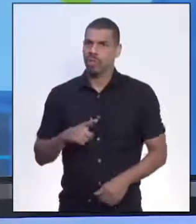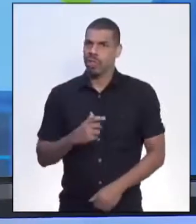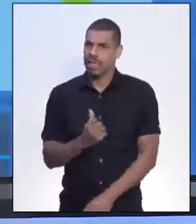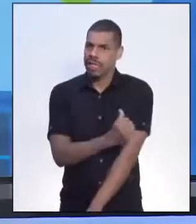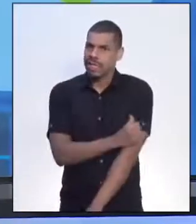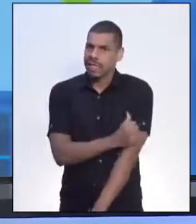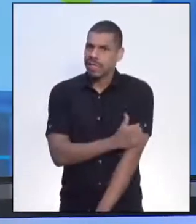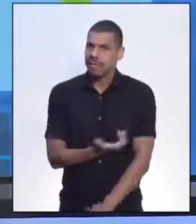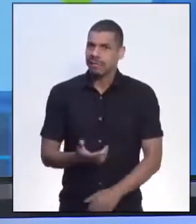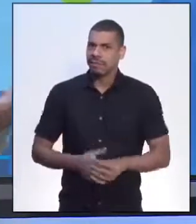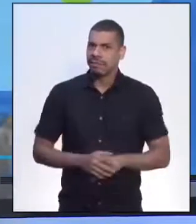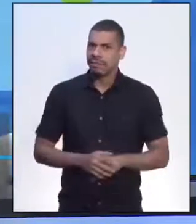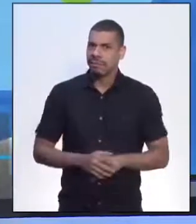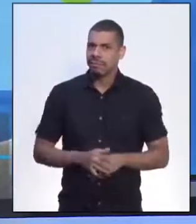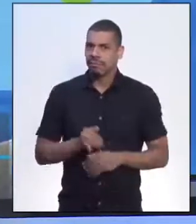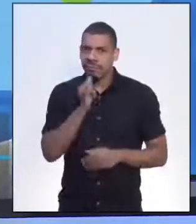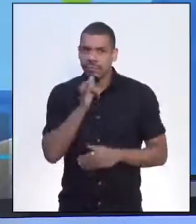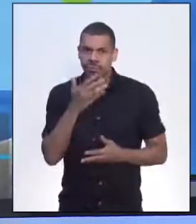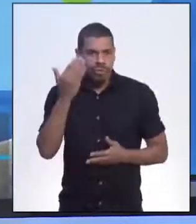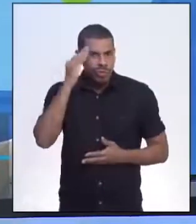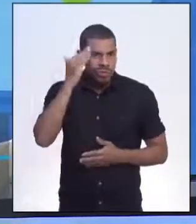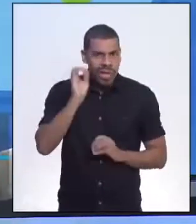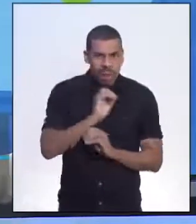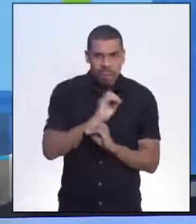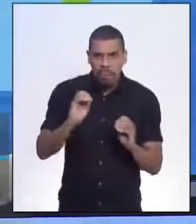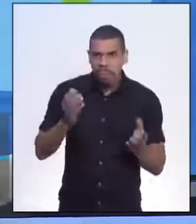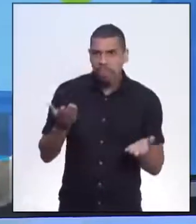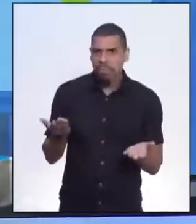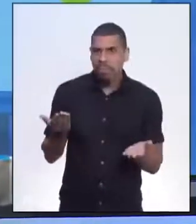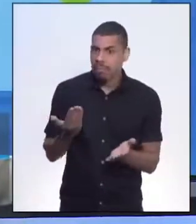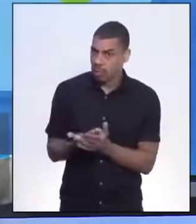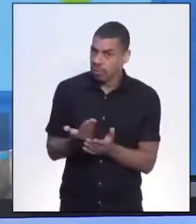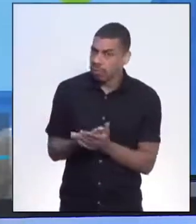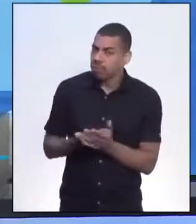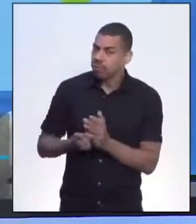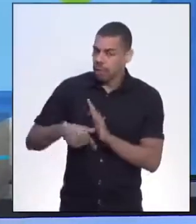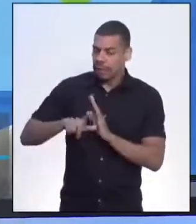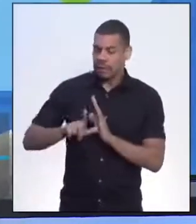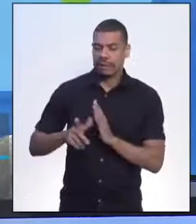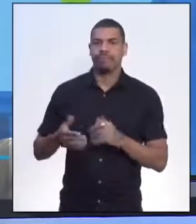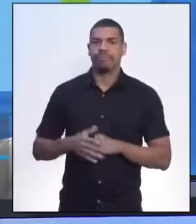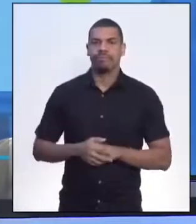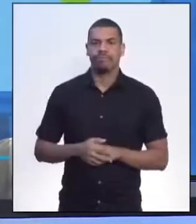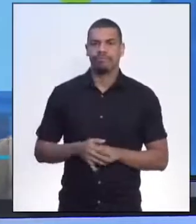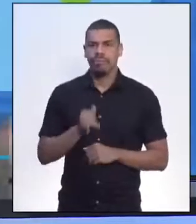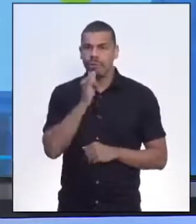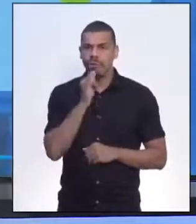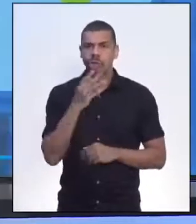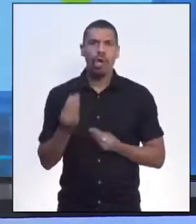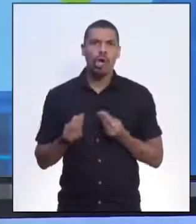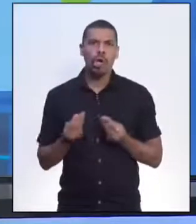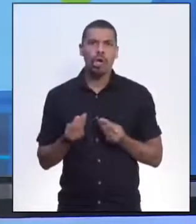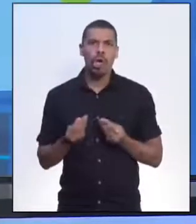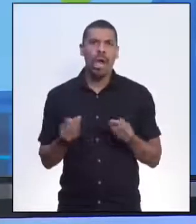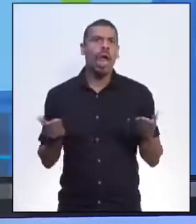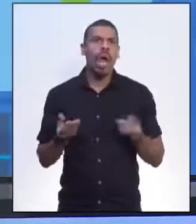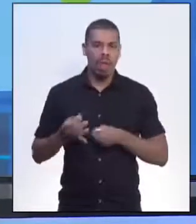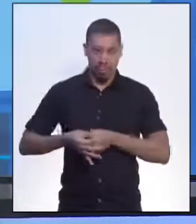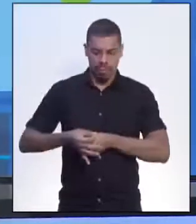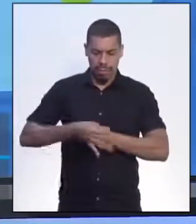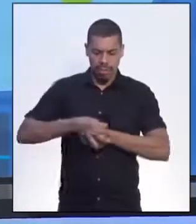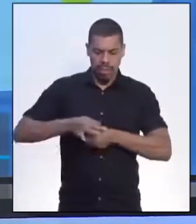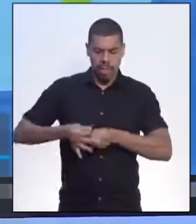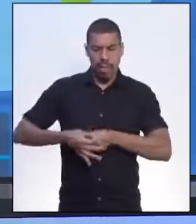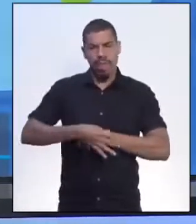ciências, né? Eu poderia falar, eu não entendo nada de ciências, mas eu vou estudar. Né? Eu estou lá, eu vou estudar células, né? Algumas aulas eu vou